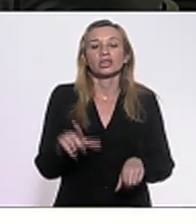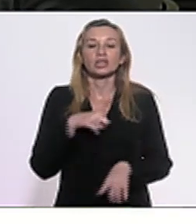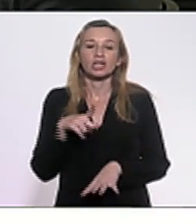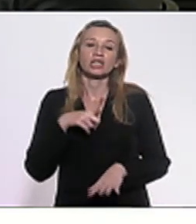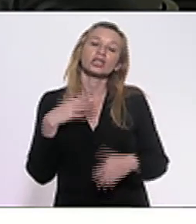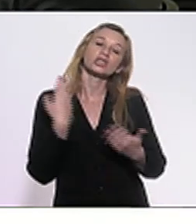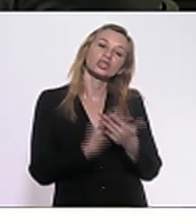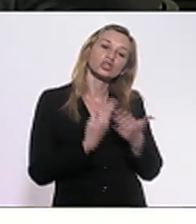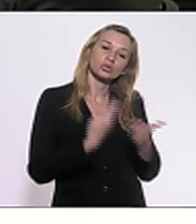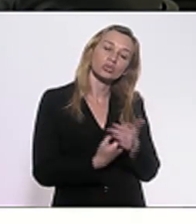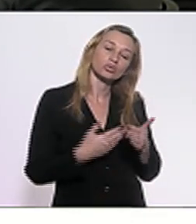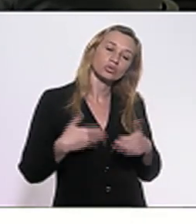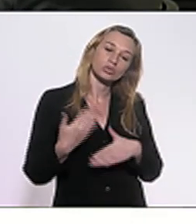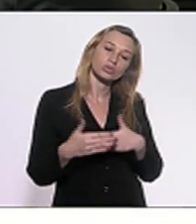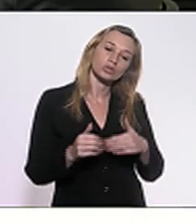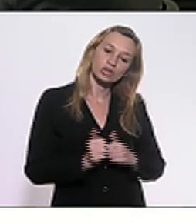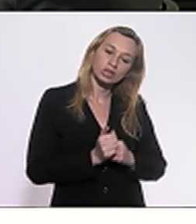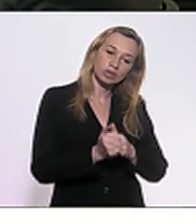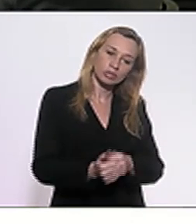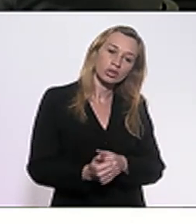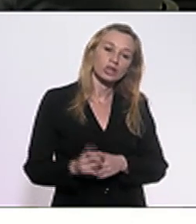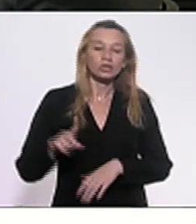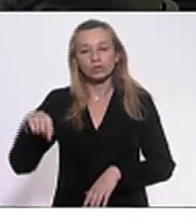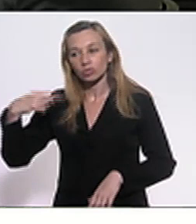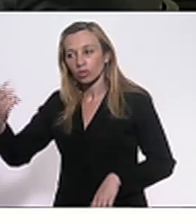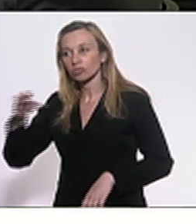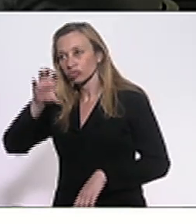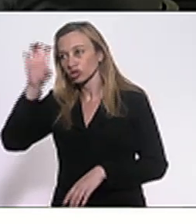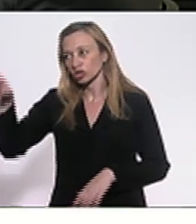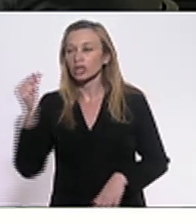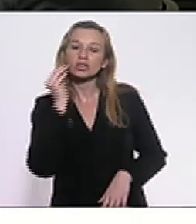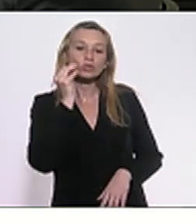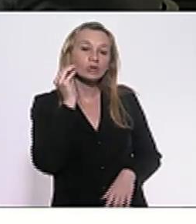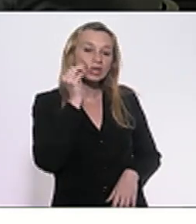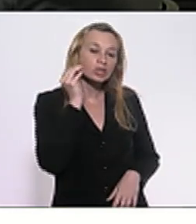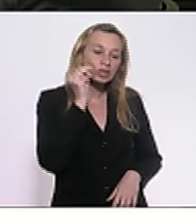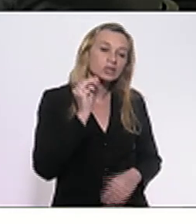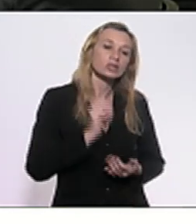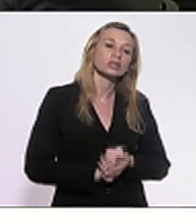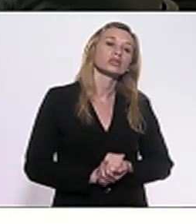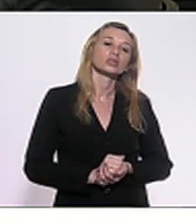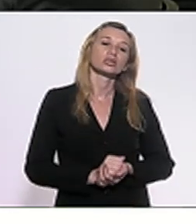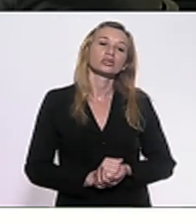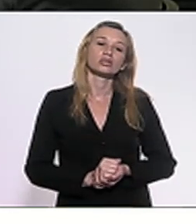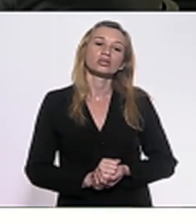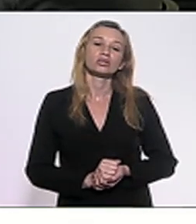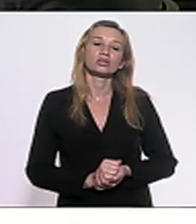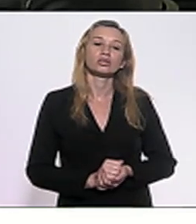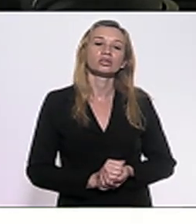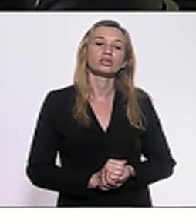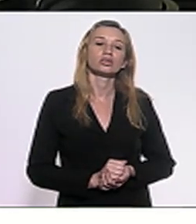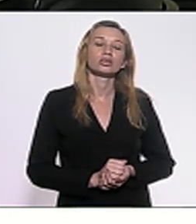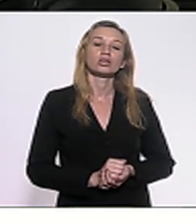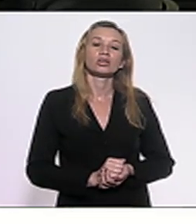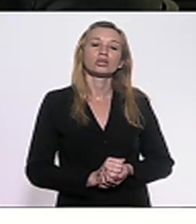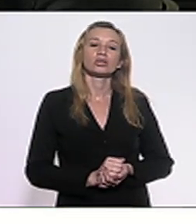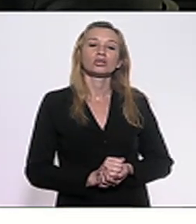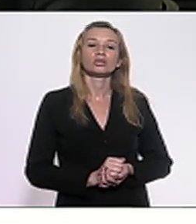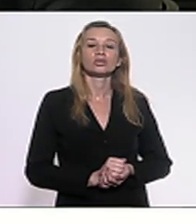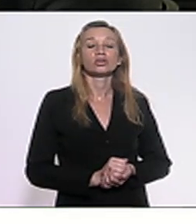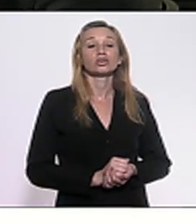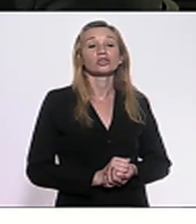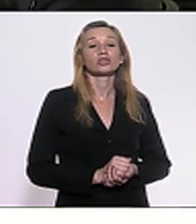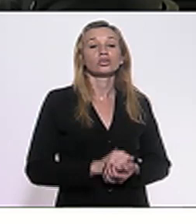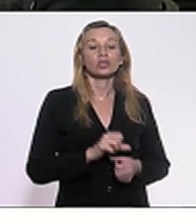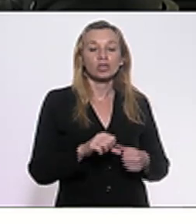ainda em andamento, com base em experiência de outros estados, de classificação de perfil de risco de contribuinte, de